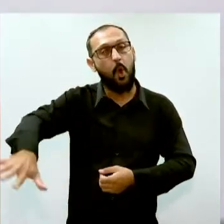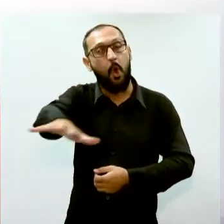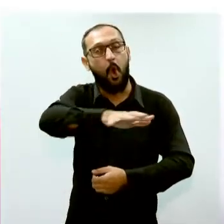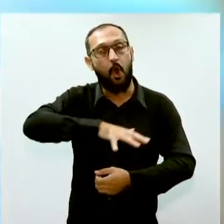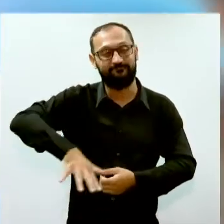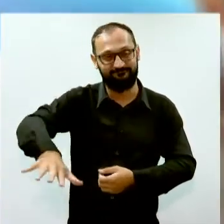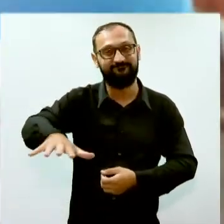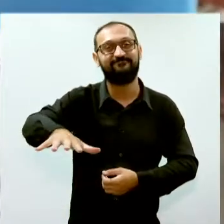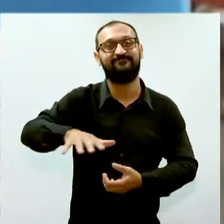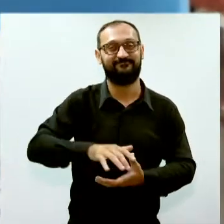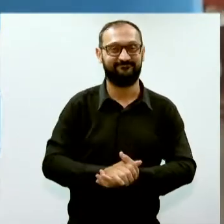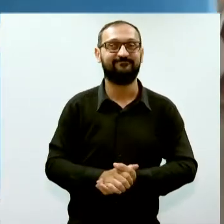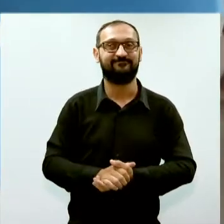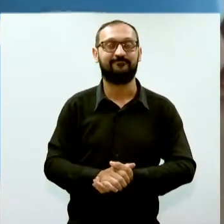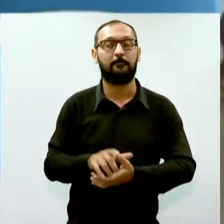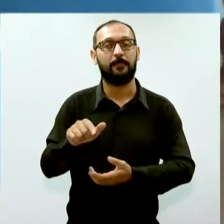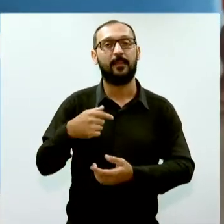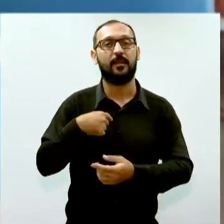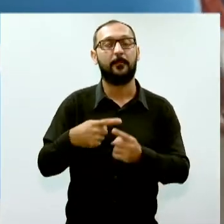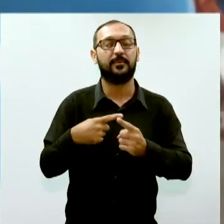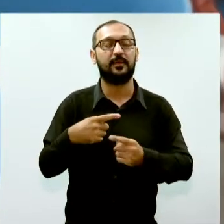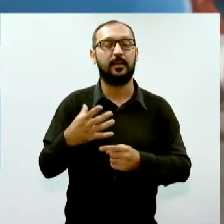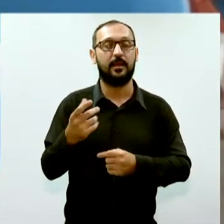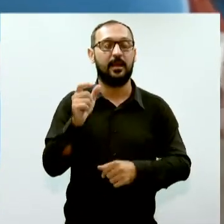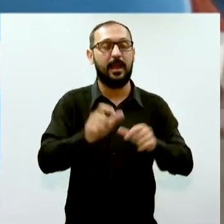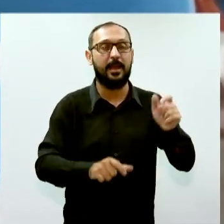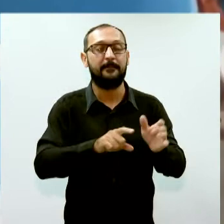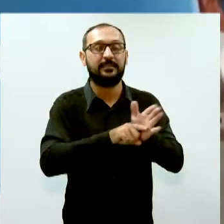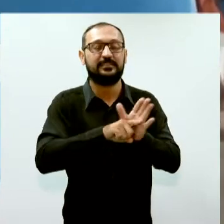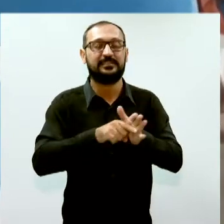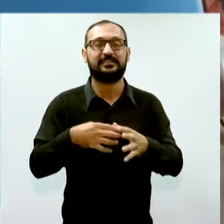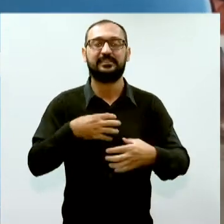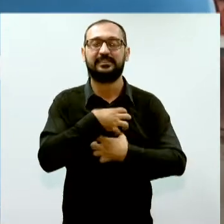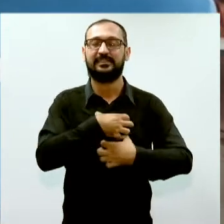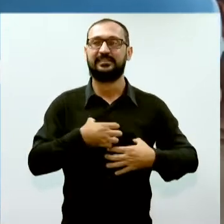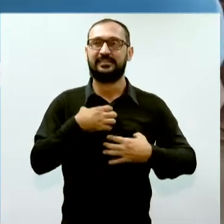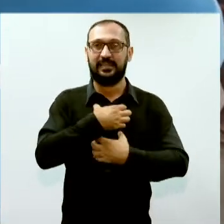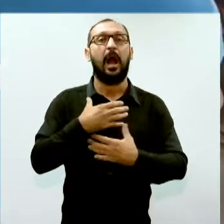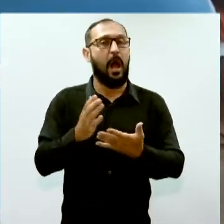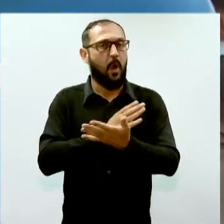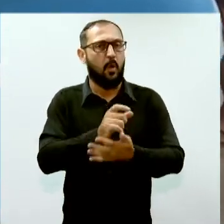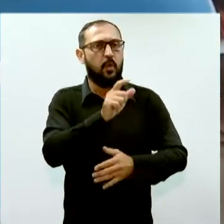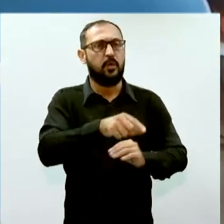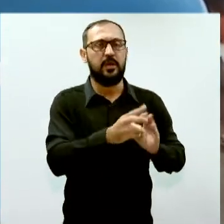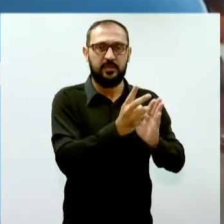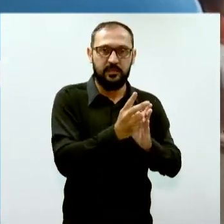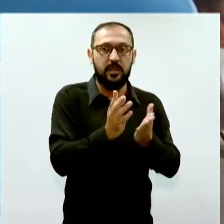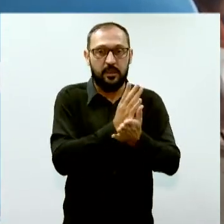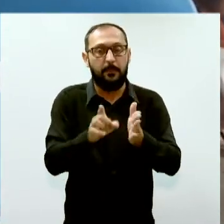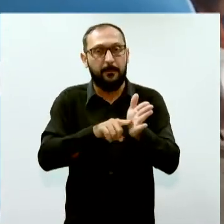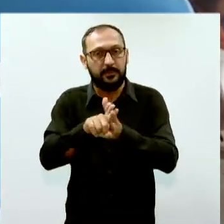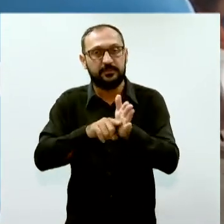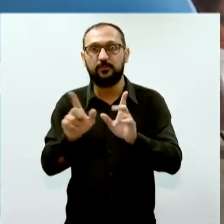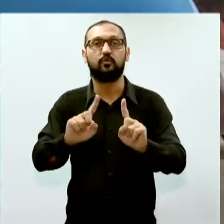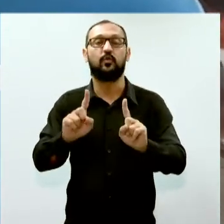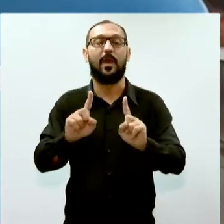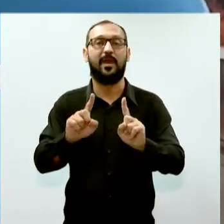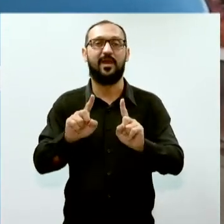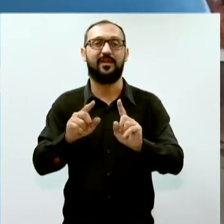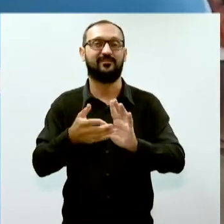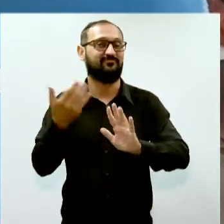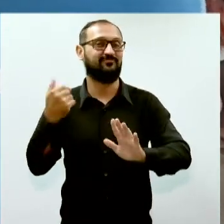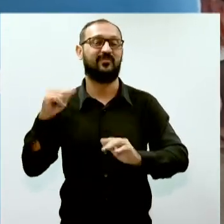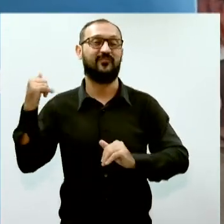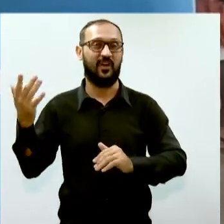né? Ele é resultado da angústia de pesquisadores indígenas e não indígenas para a busca